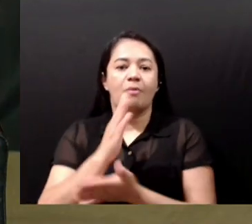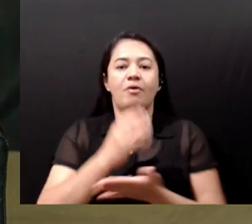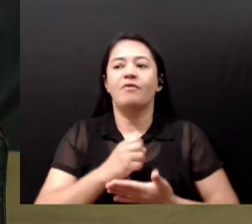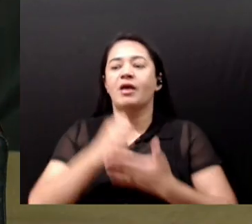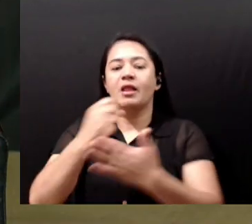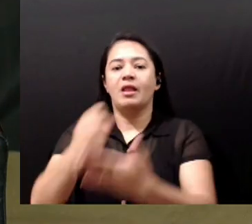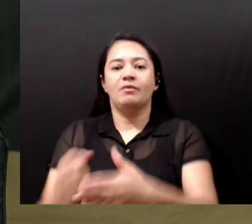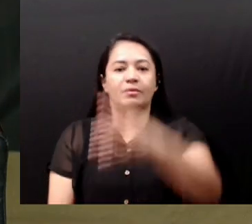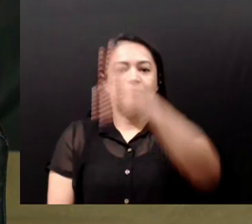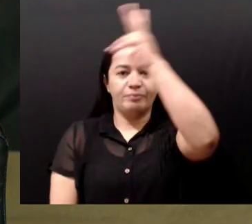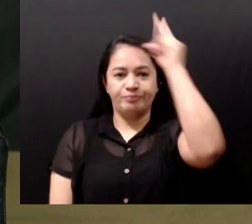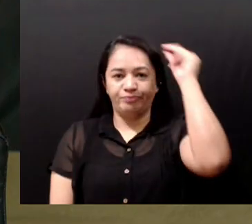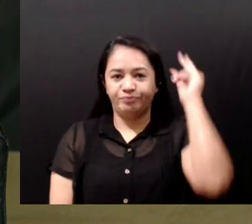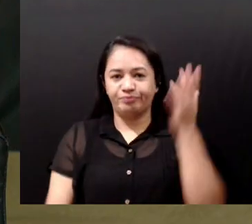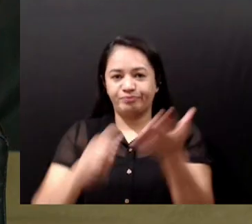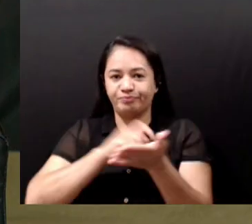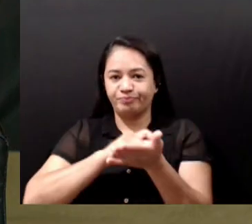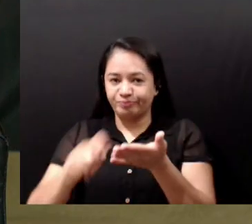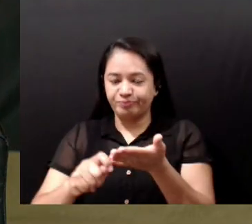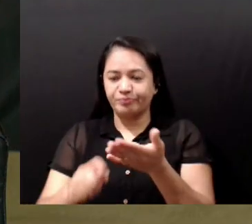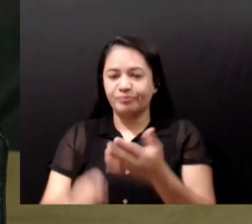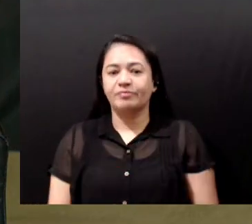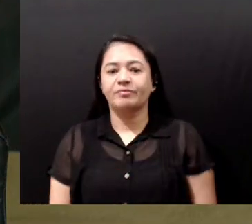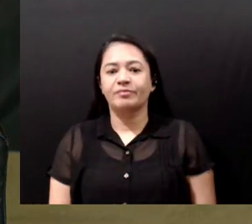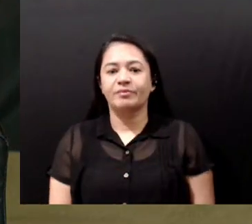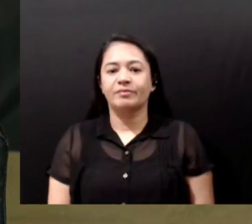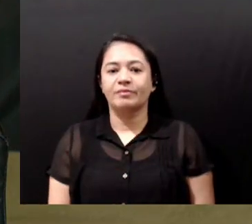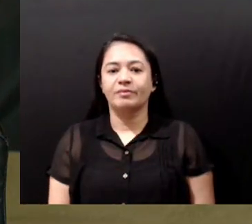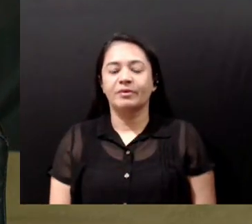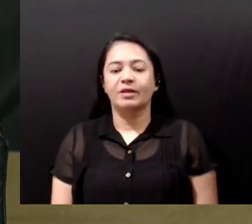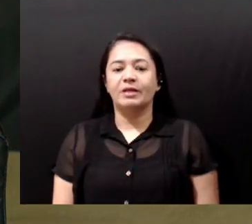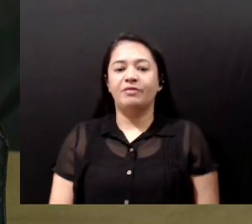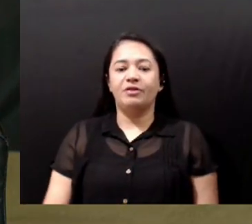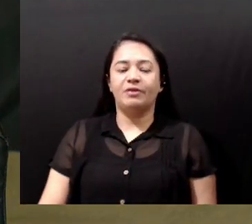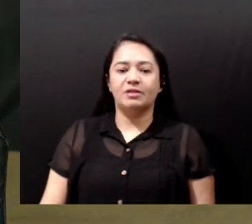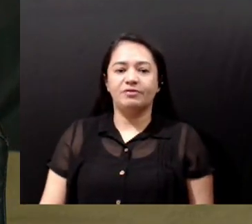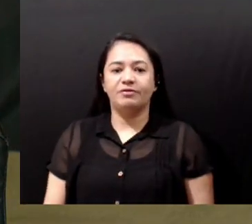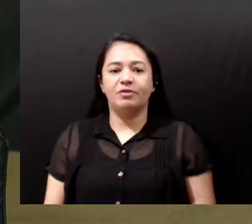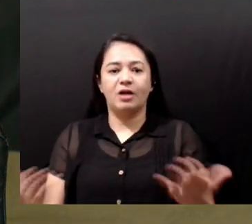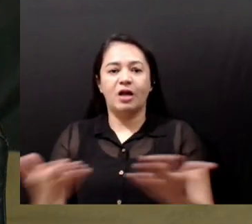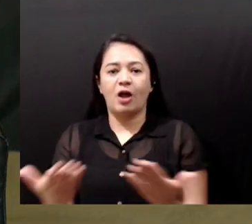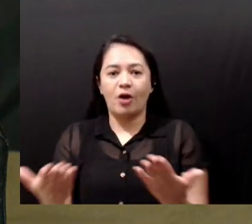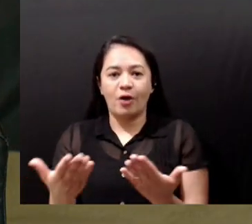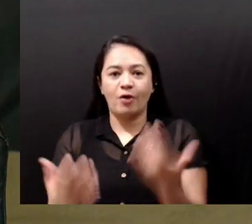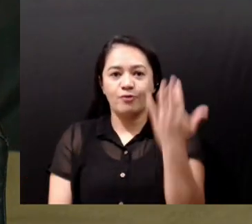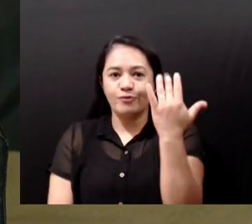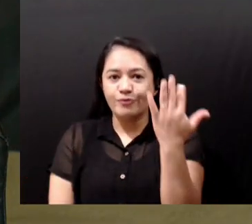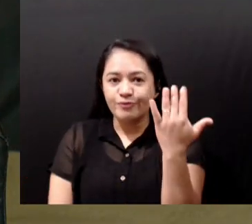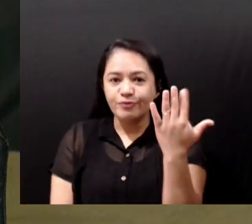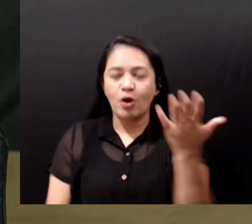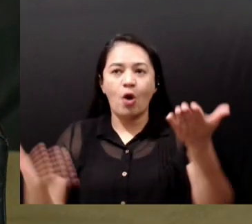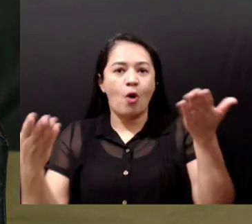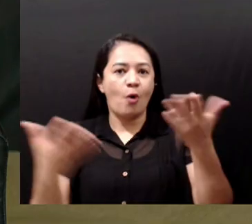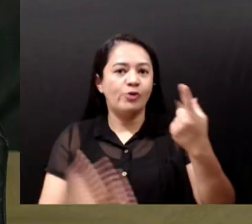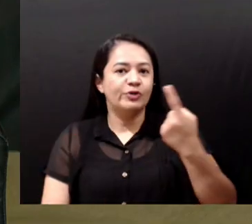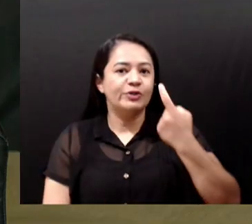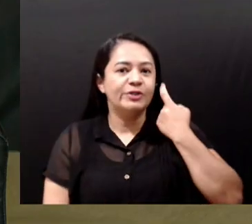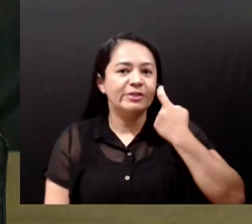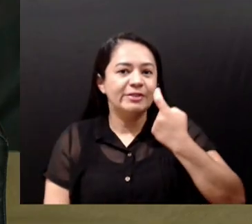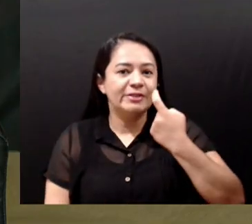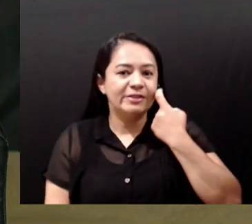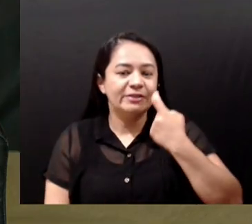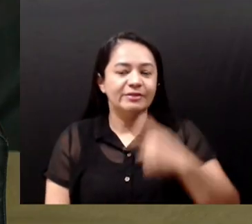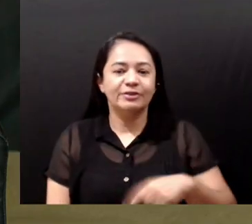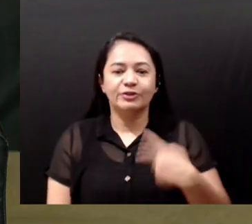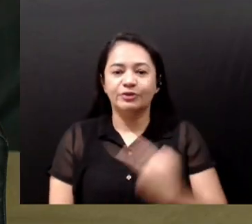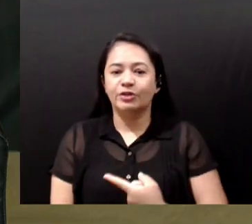de Campinas. Previsão do tempo chegando para você, final de semana chegou, né? E hoje, sexta-feira, nós teremos um dia de